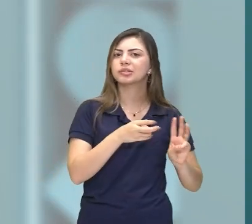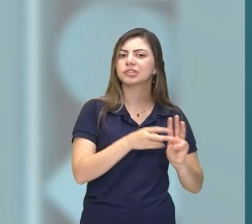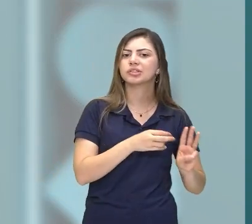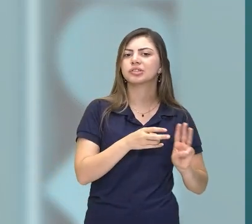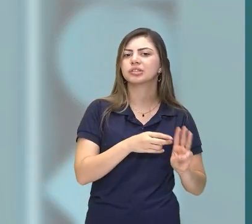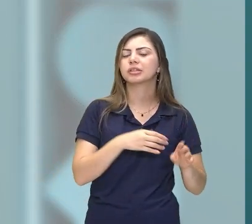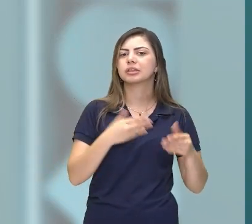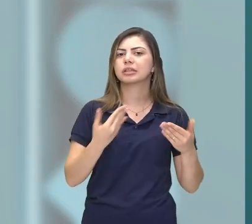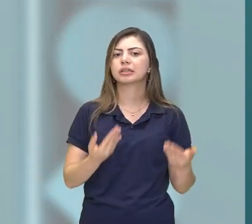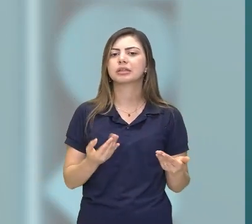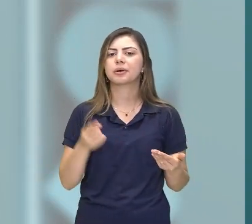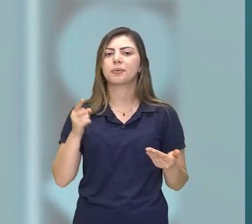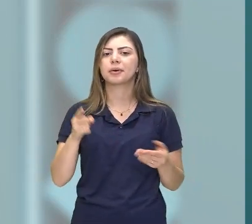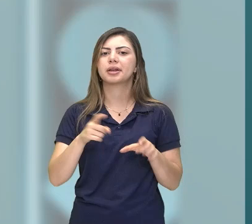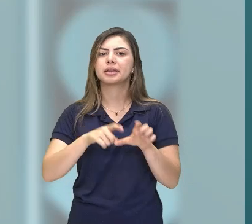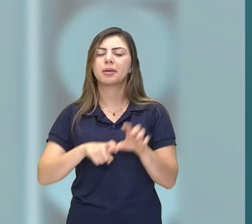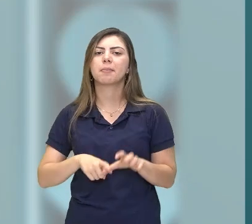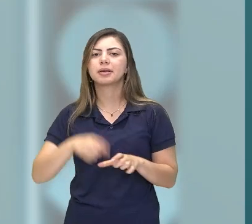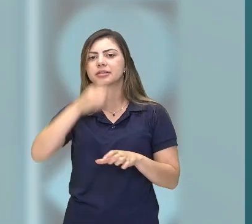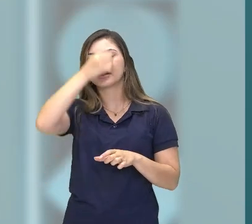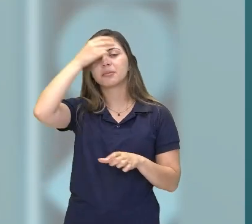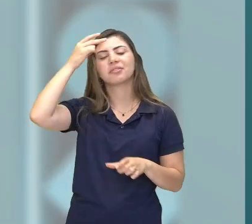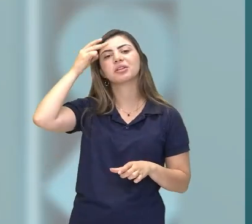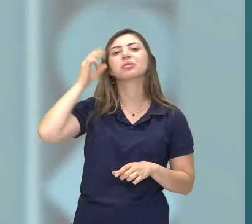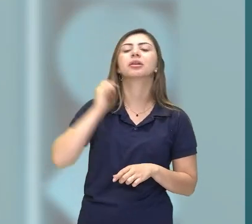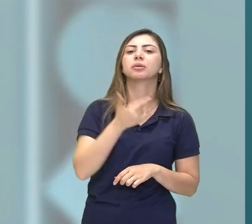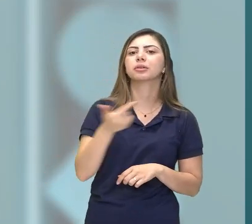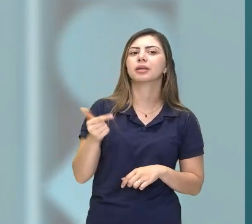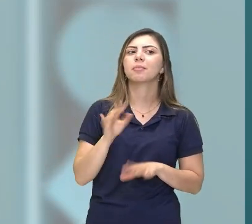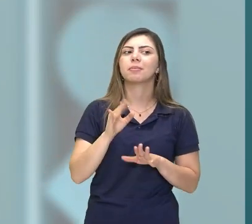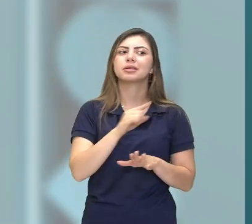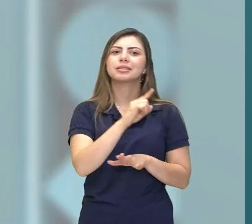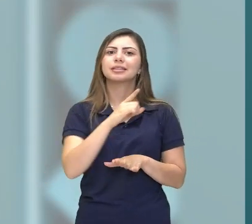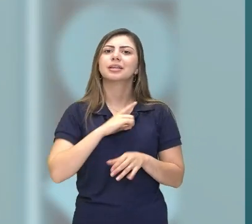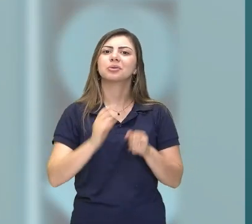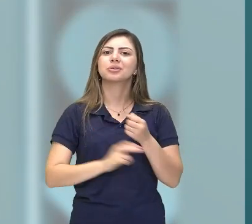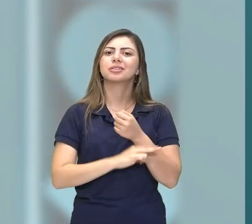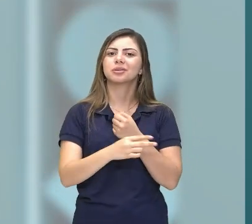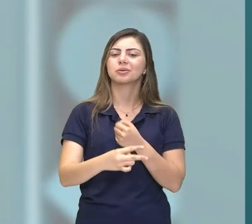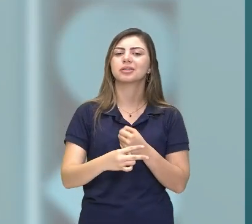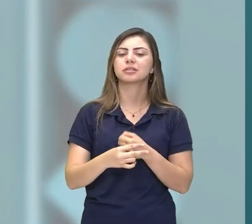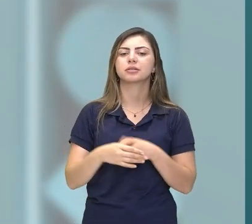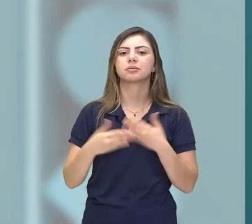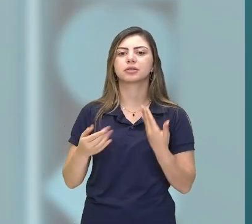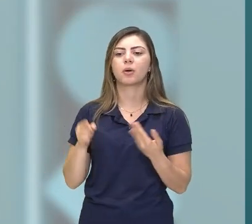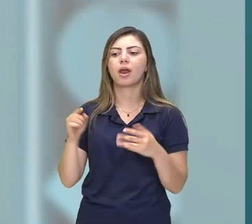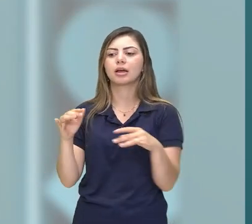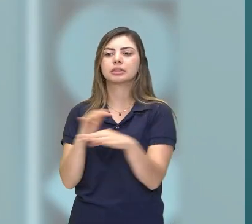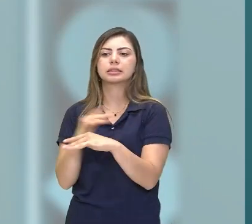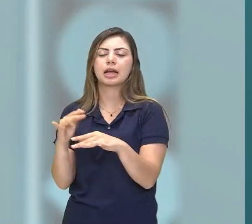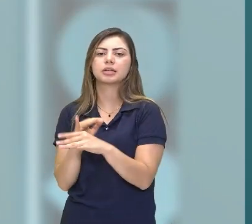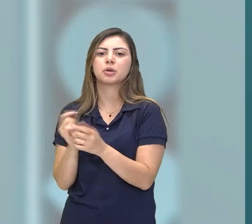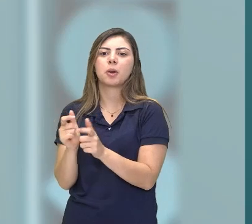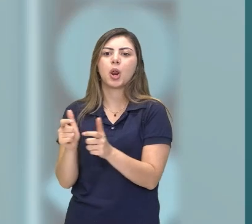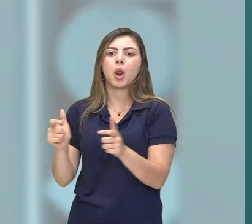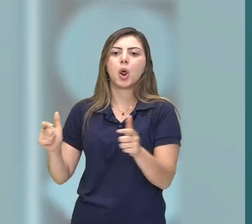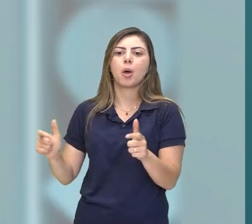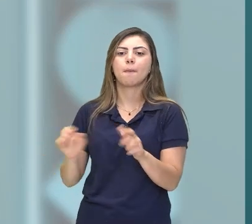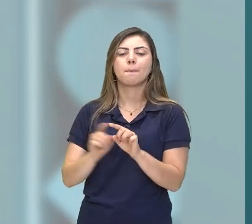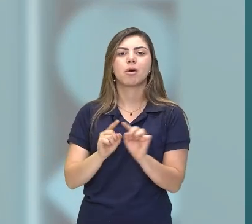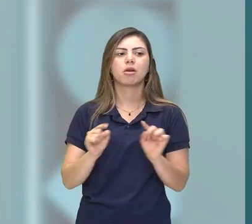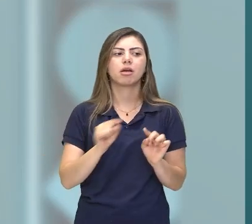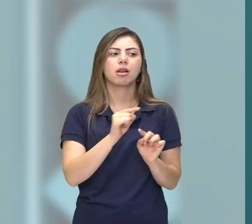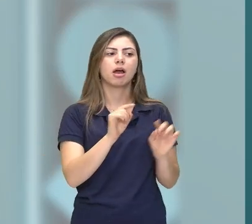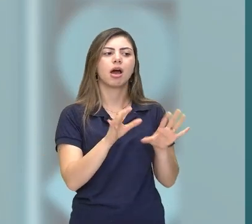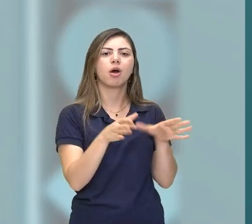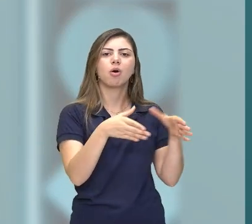dependem diretamente da prefeitura, estão sendo afetadas por esse desenvolvimento. Então, enquanto a cidade cresce, esses grupos